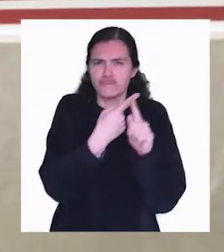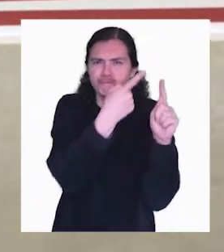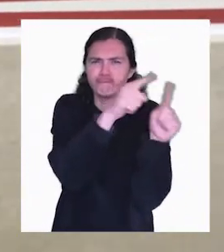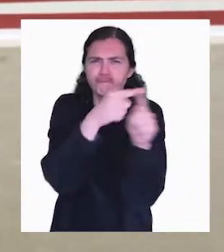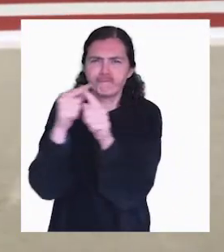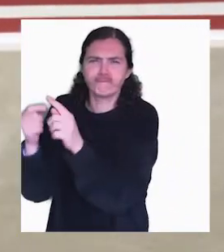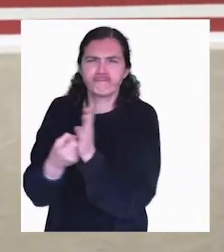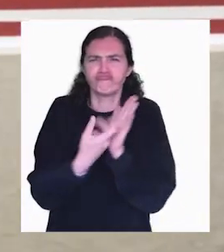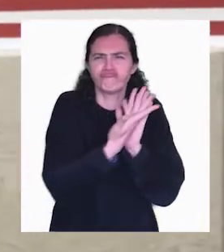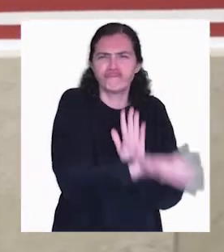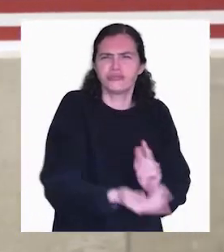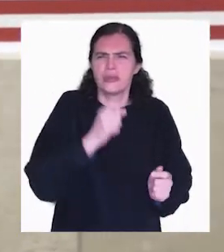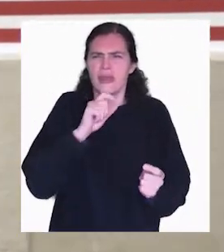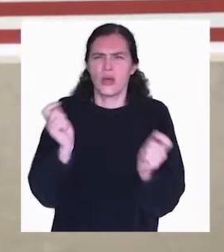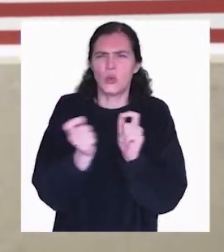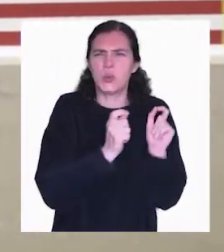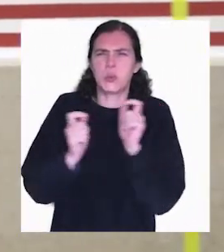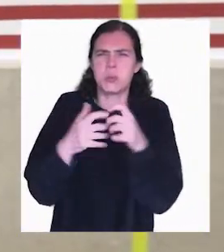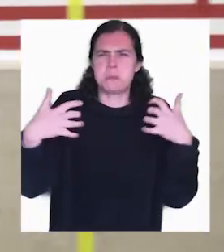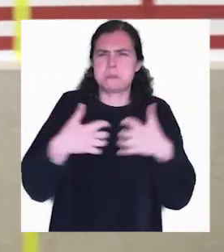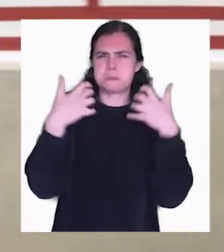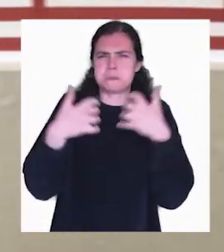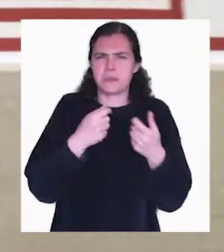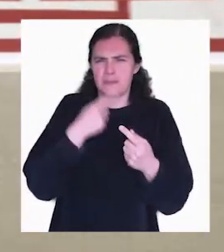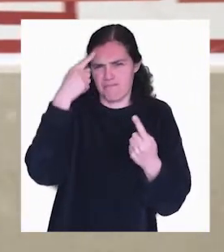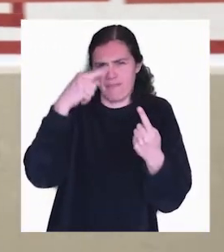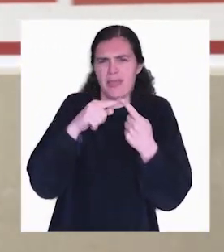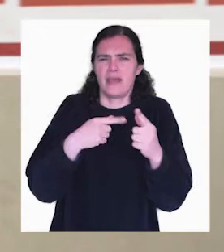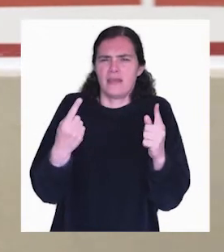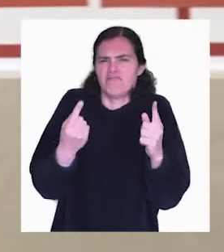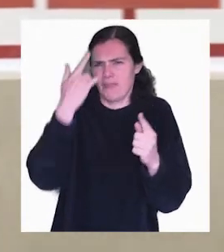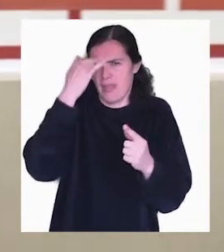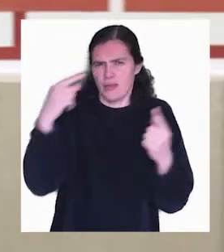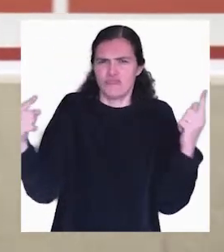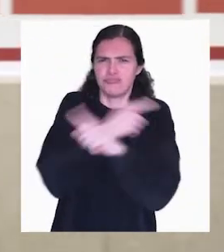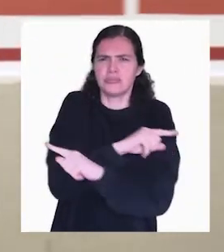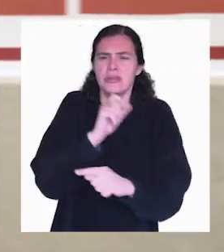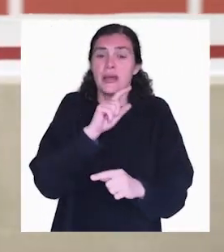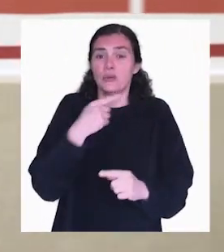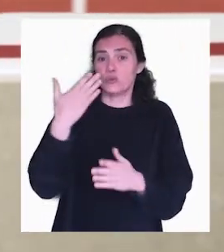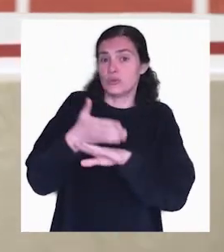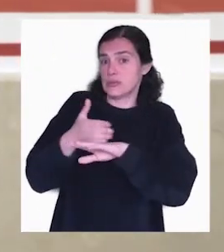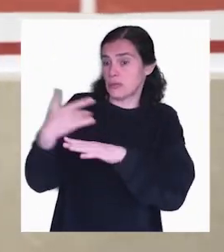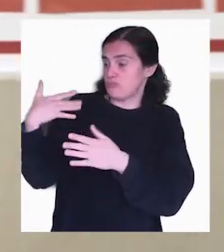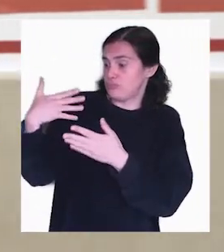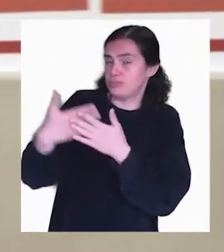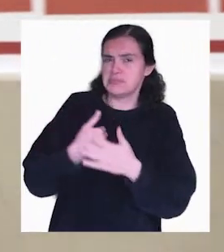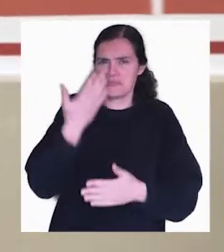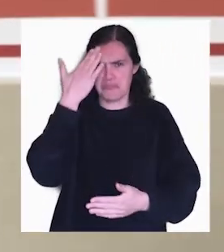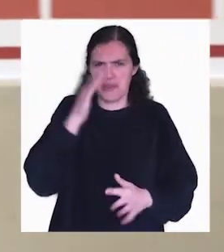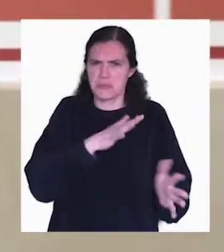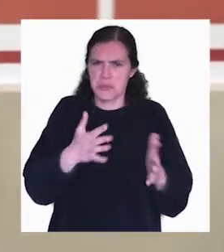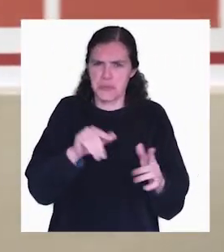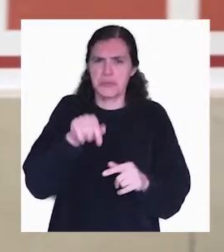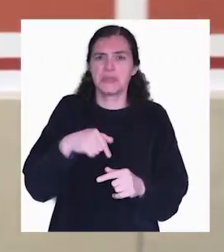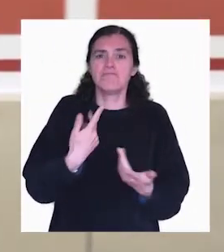ser o fruto de discussões, polémicas, divergências, ideias contraditórias ao longo de todo um século. Penso que é mais ou menos isto que